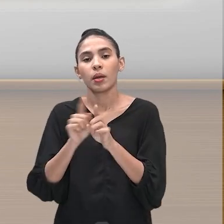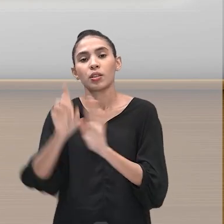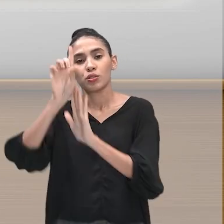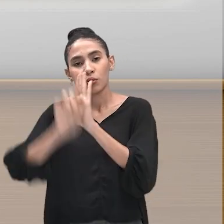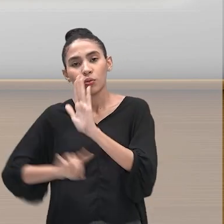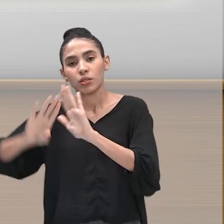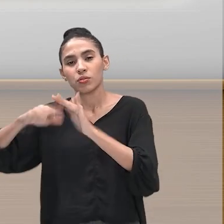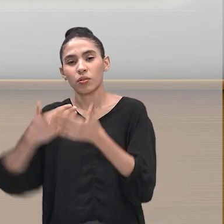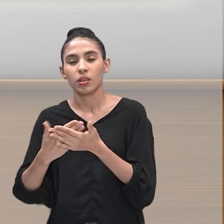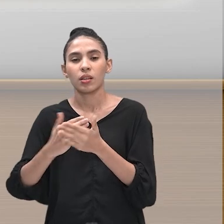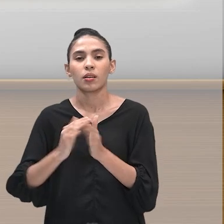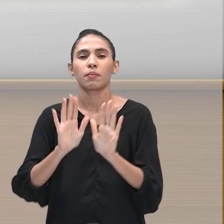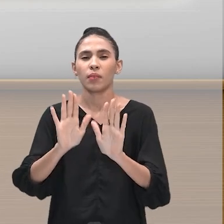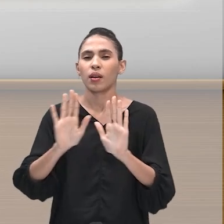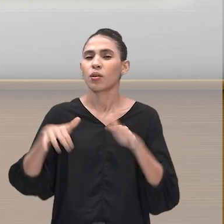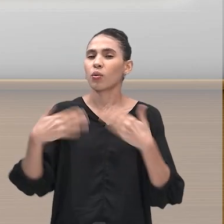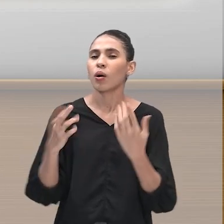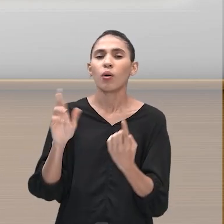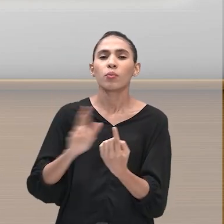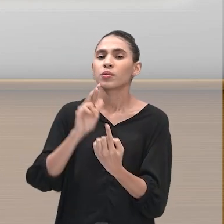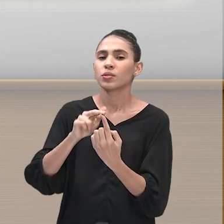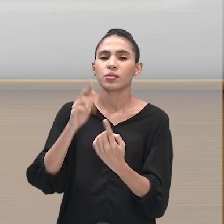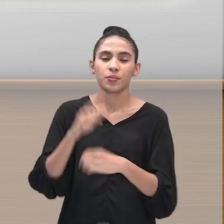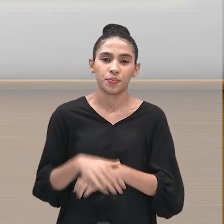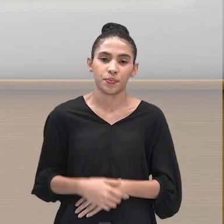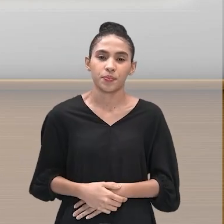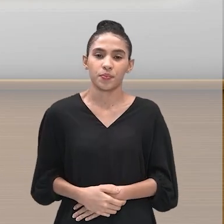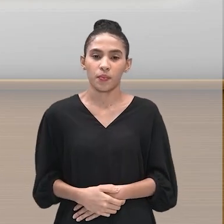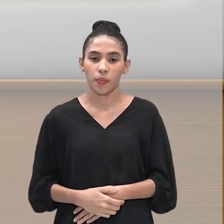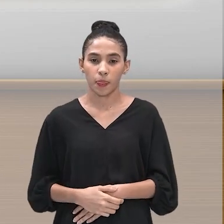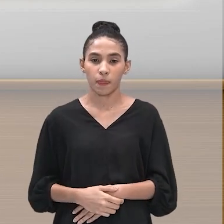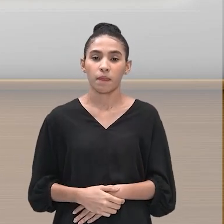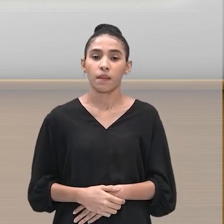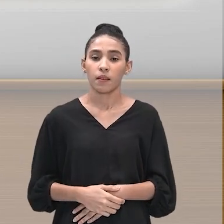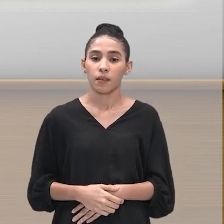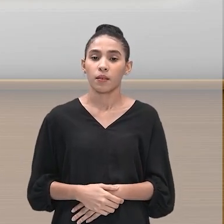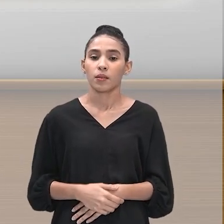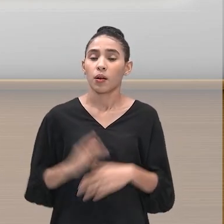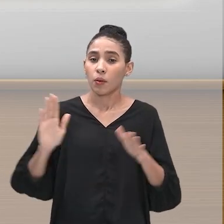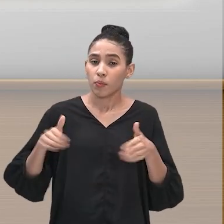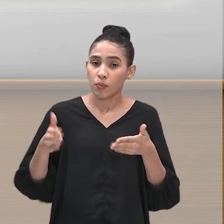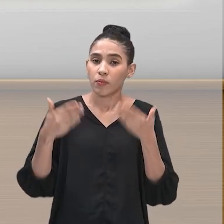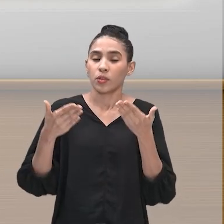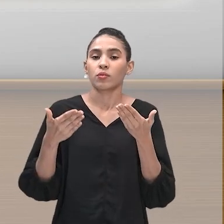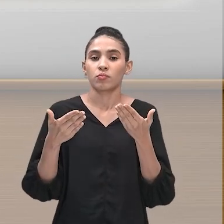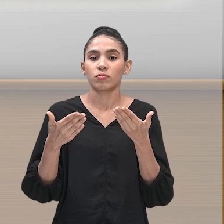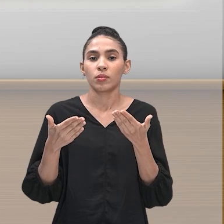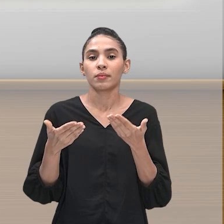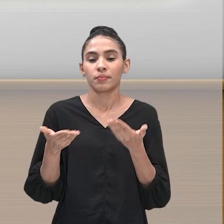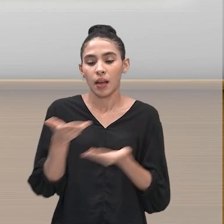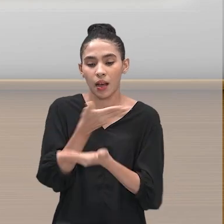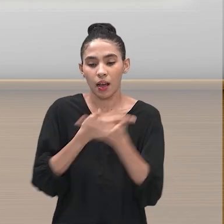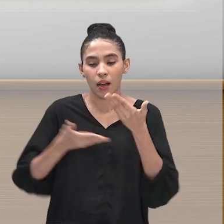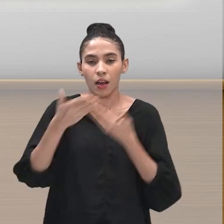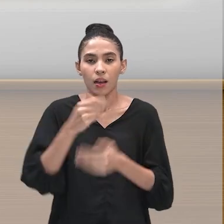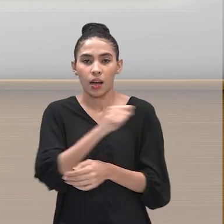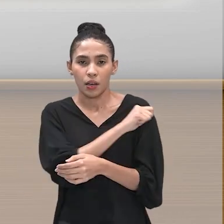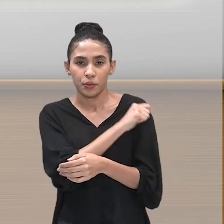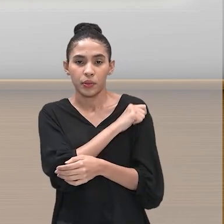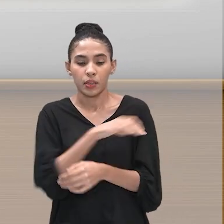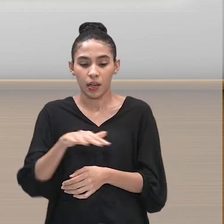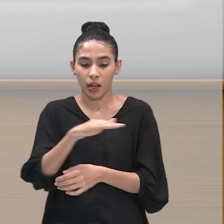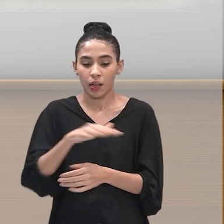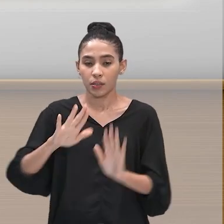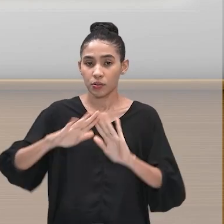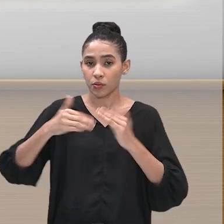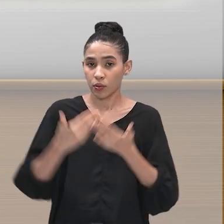o objetivo do nosso Grêmio Estudantil? Olha só, é promover o envolvimento dos estudantes no ambiente escolar por meio